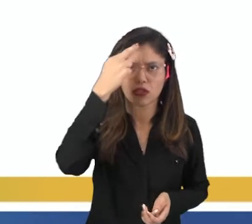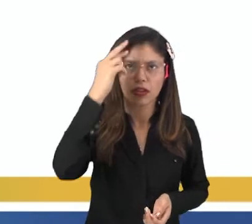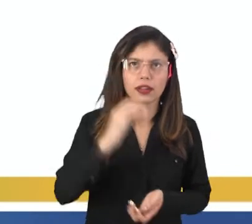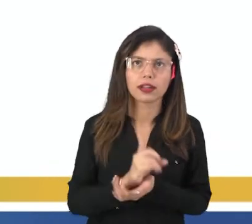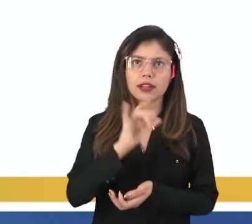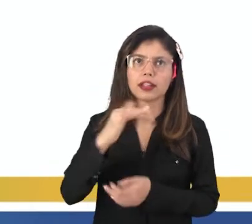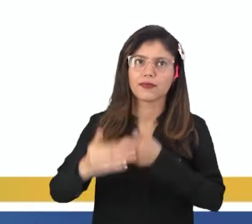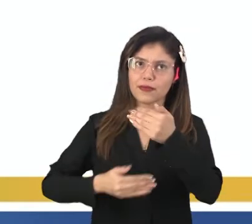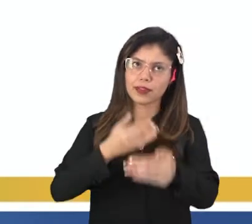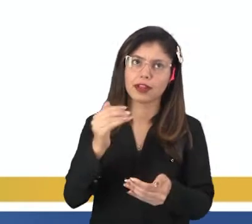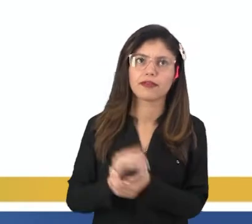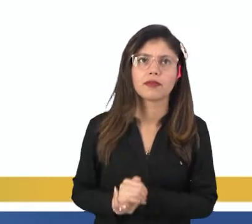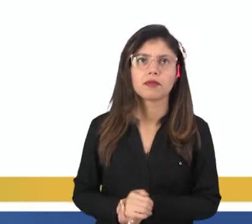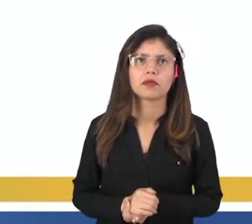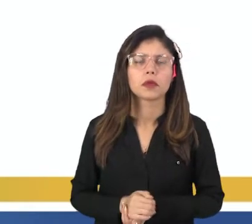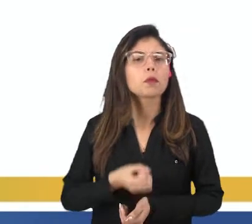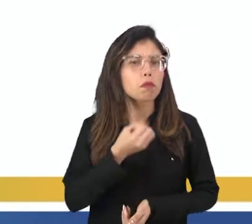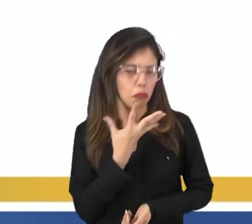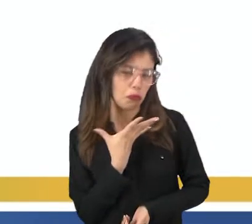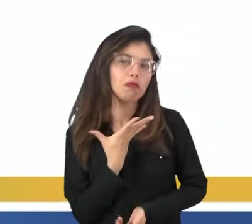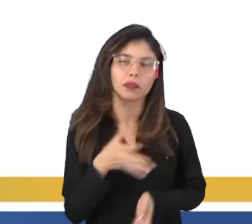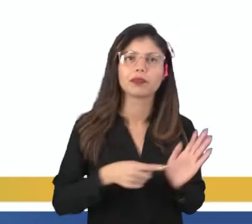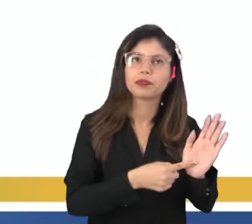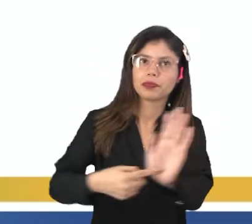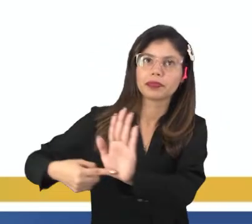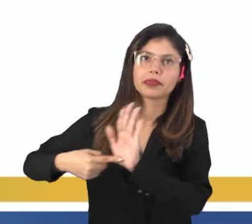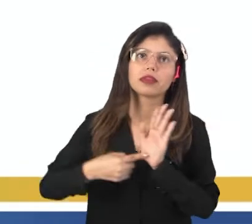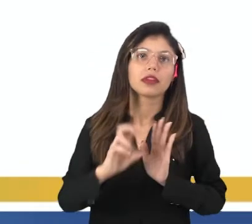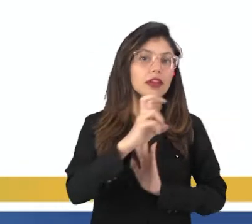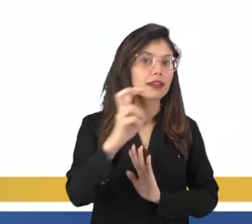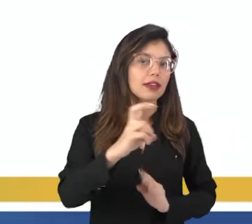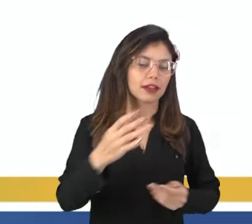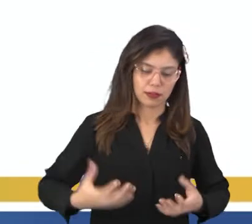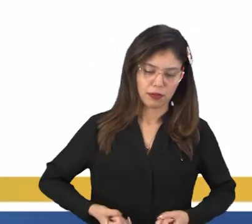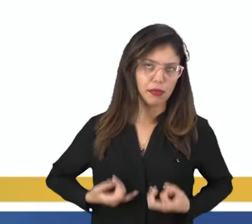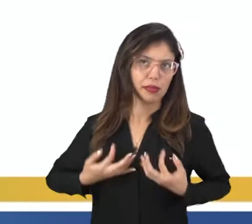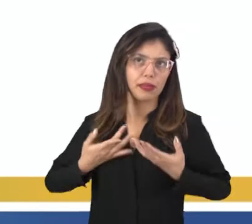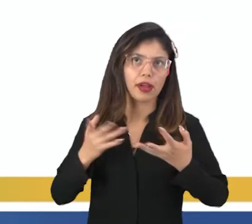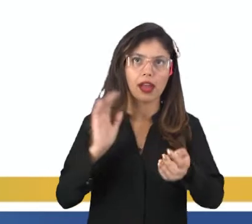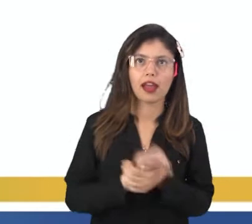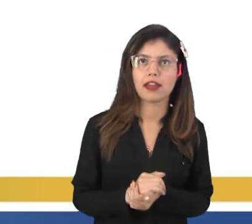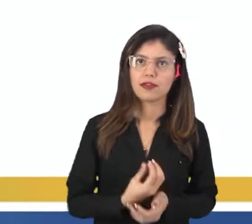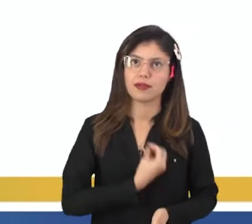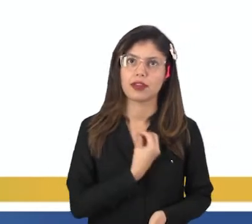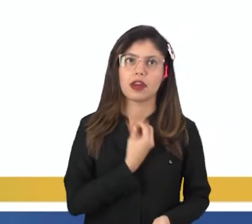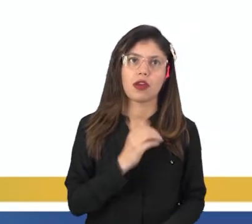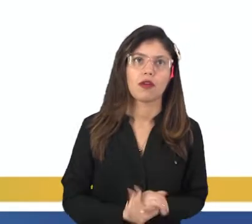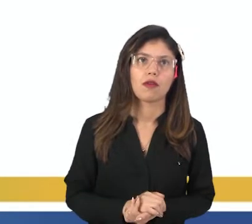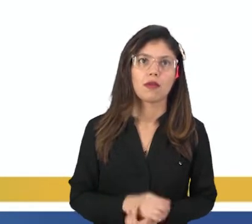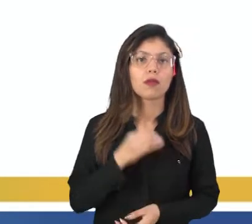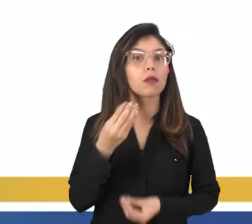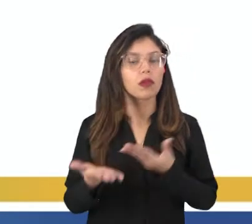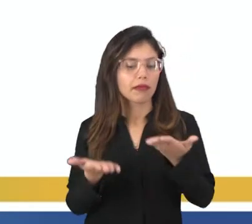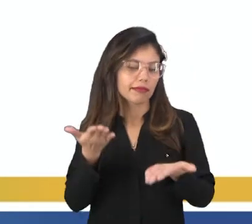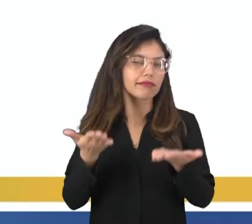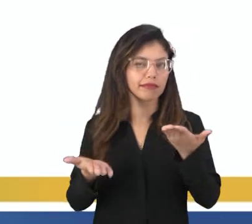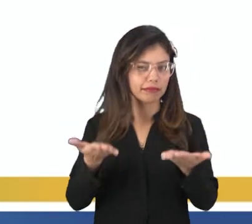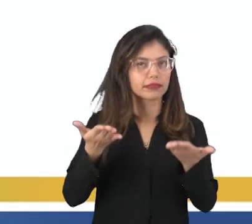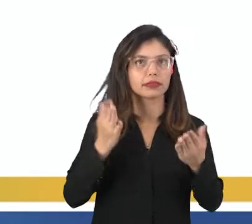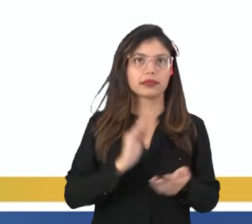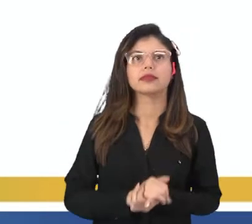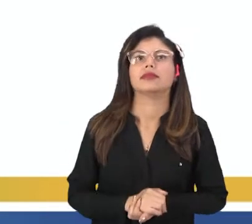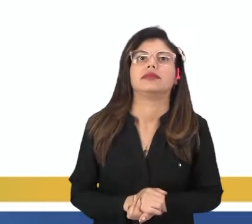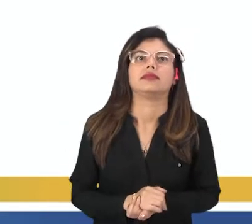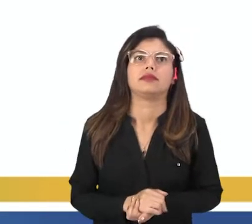com a história Clichê desenvolvida formidavelmente apresentando cinco emoções cheias de vida com humor